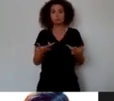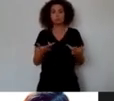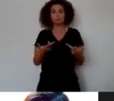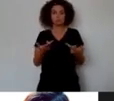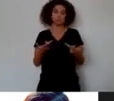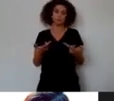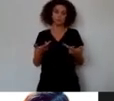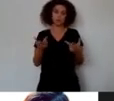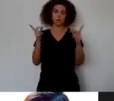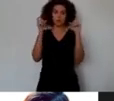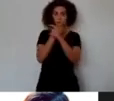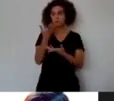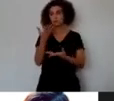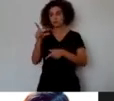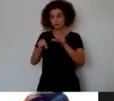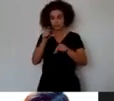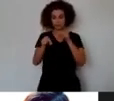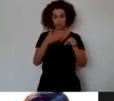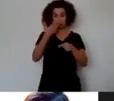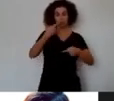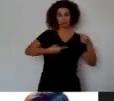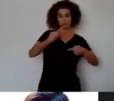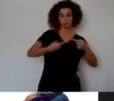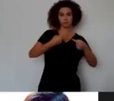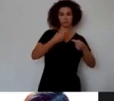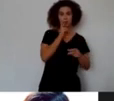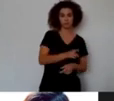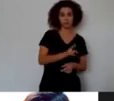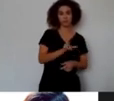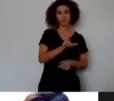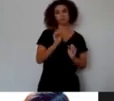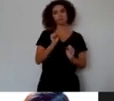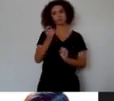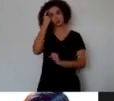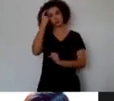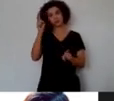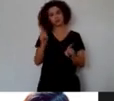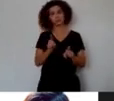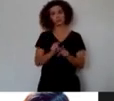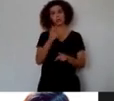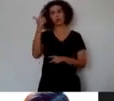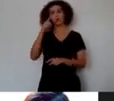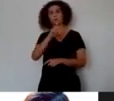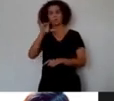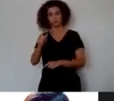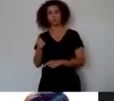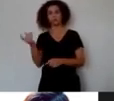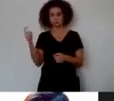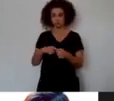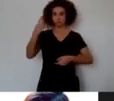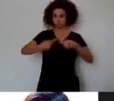difícil selecionar, né, quais vão ser discutidos, a gente pode até pensar em alguma outra roda, algum outro